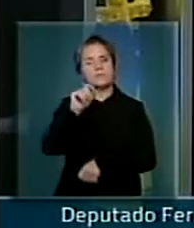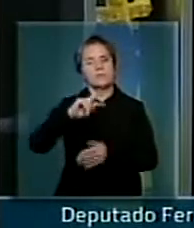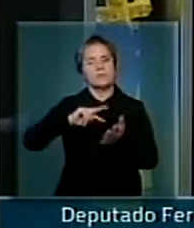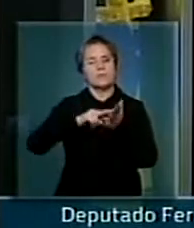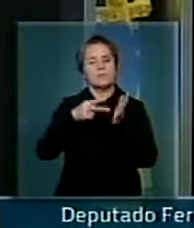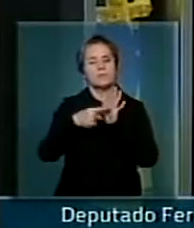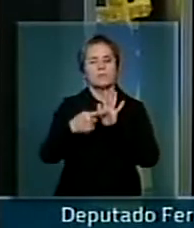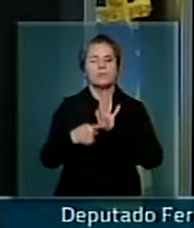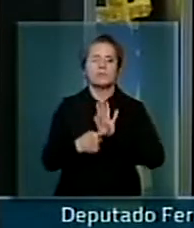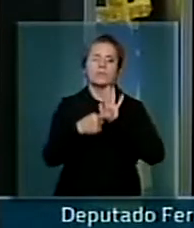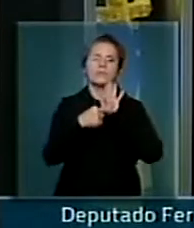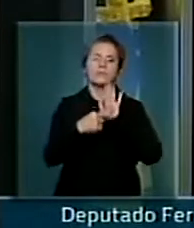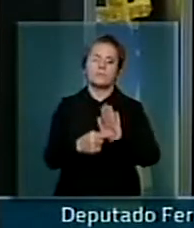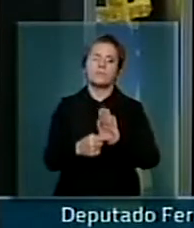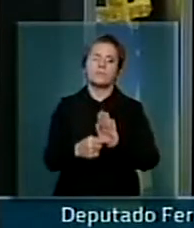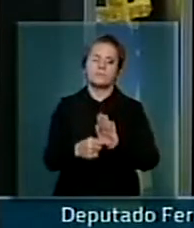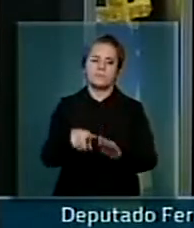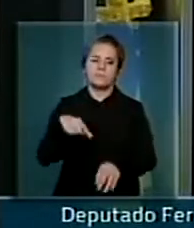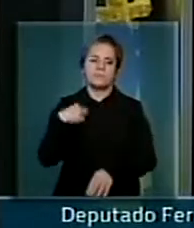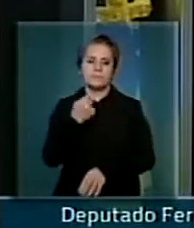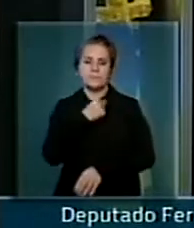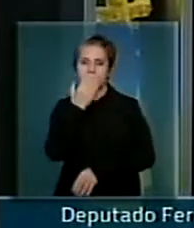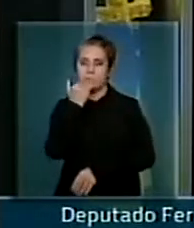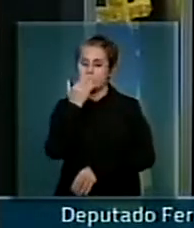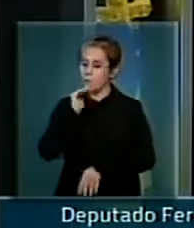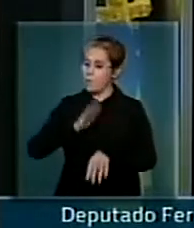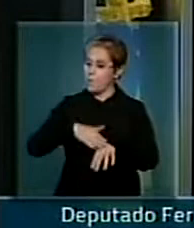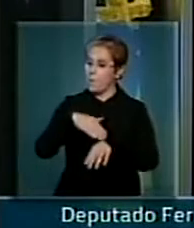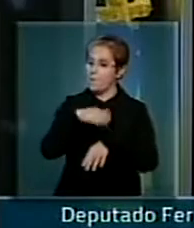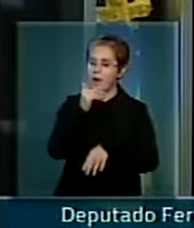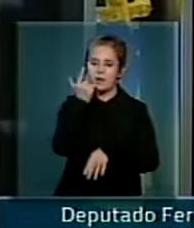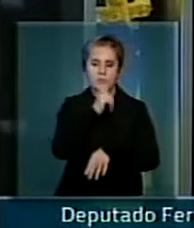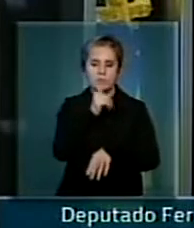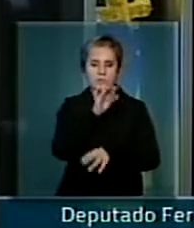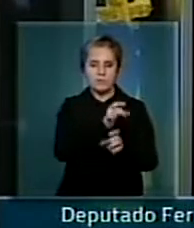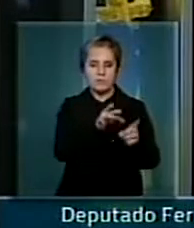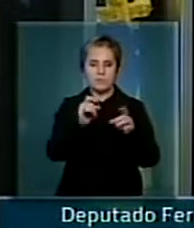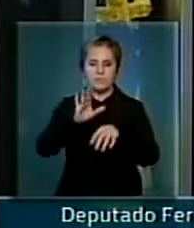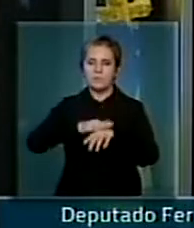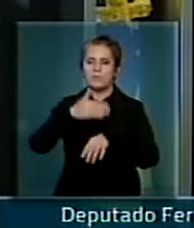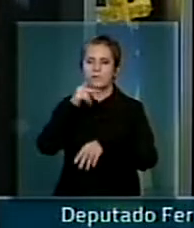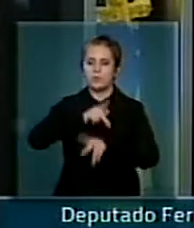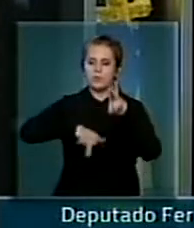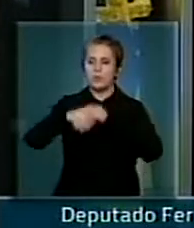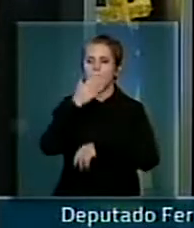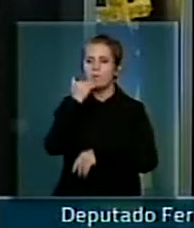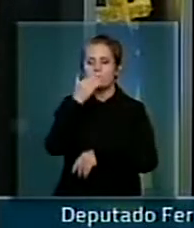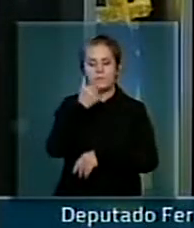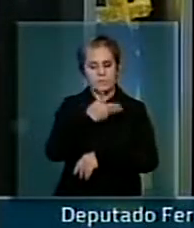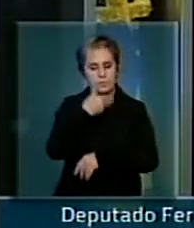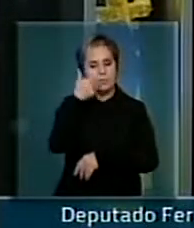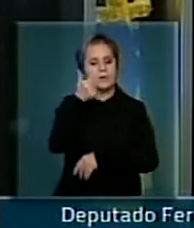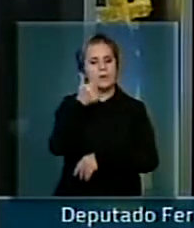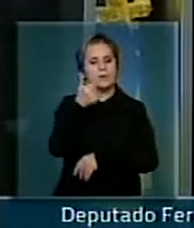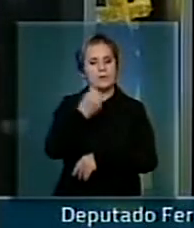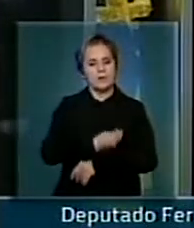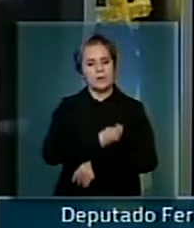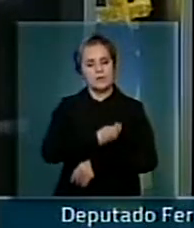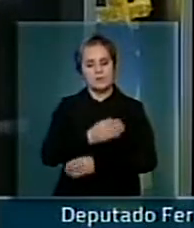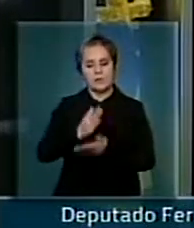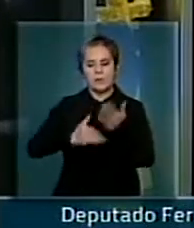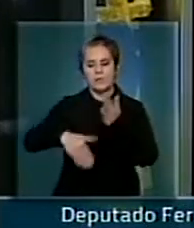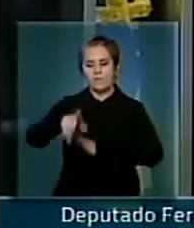significa que estamos consumindo mais, que nossa gente está se alimentando melhor e que a vida de todos